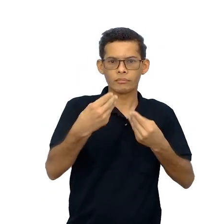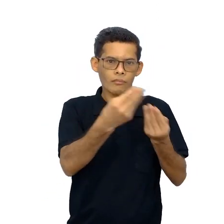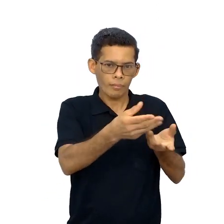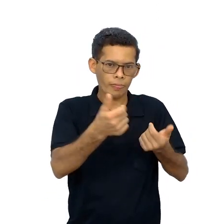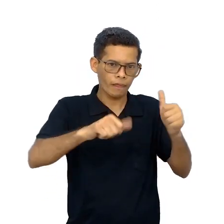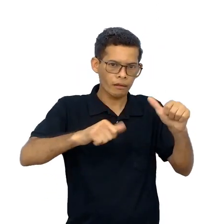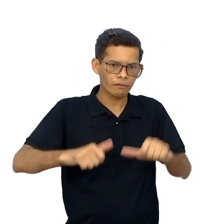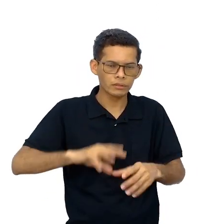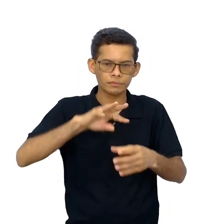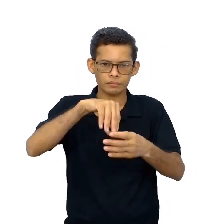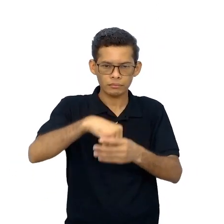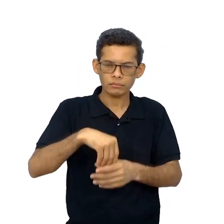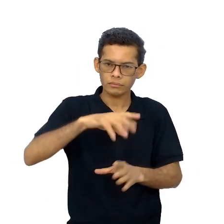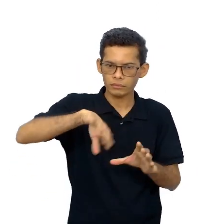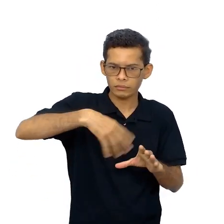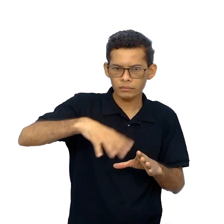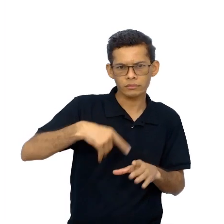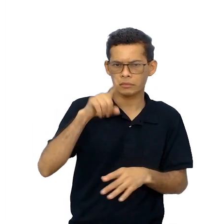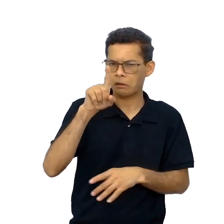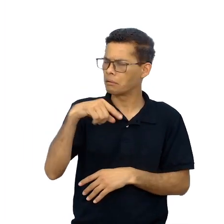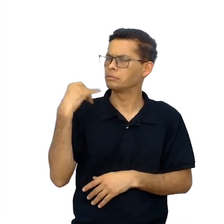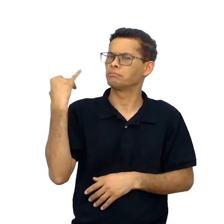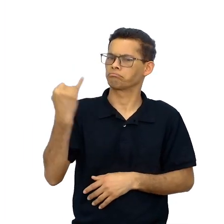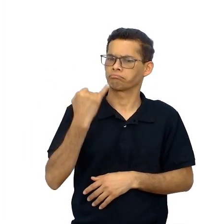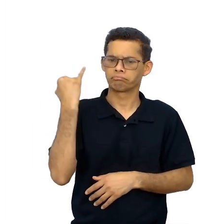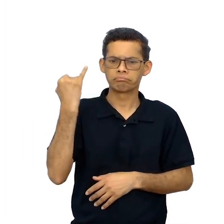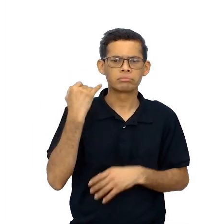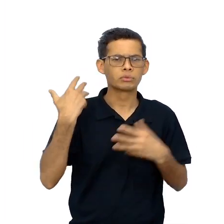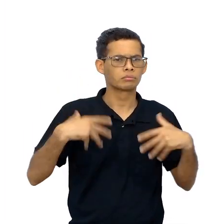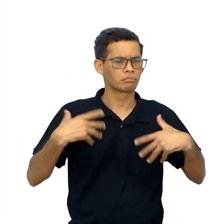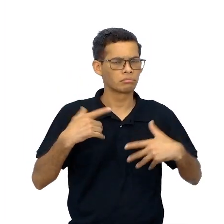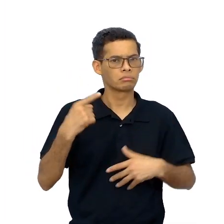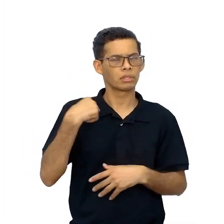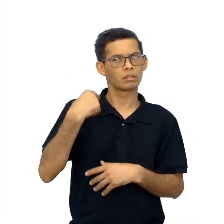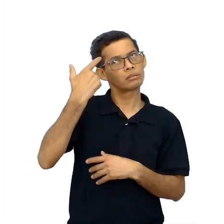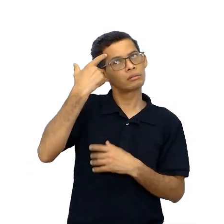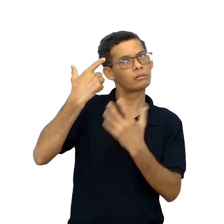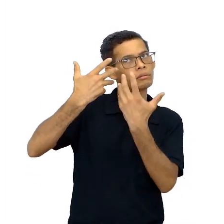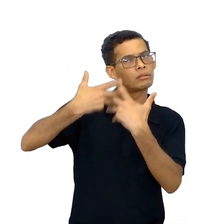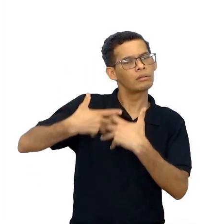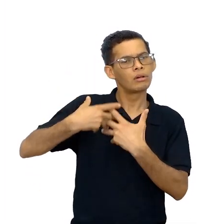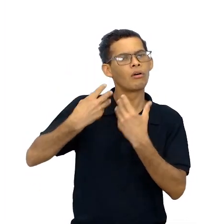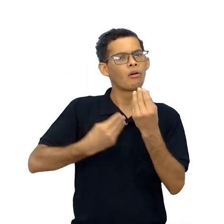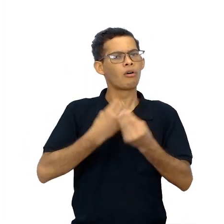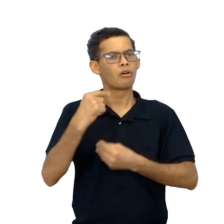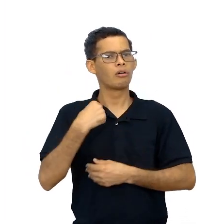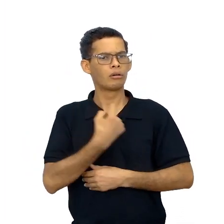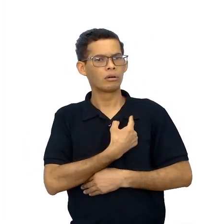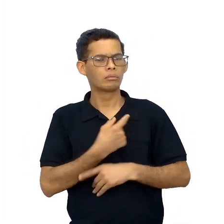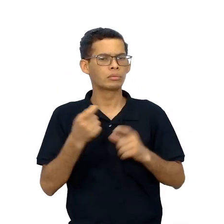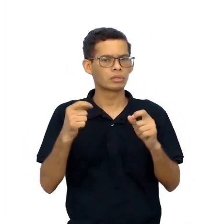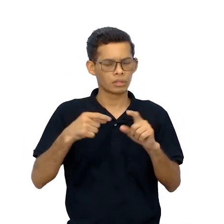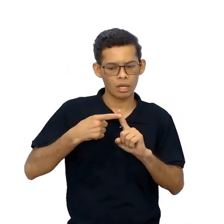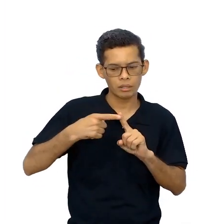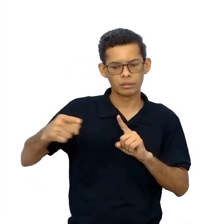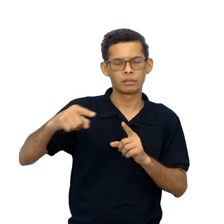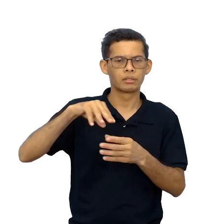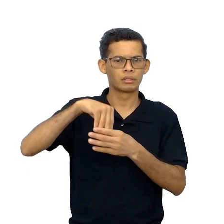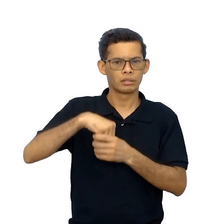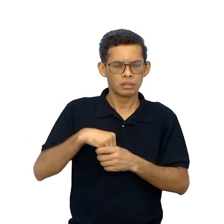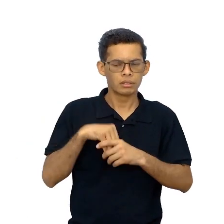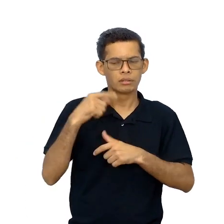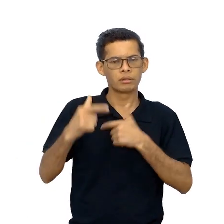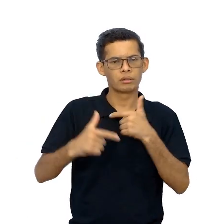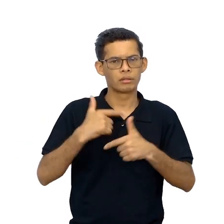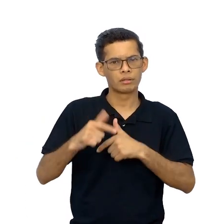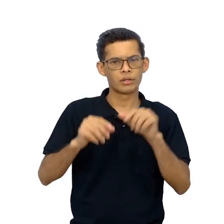de sala de aula, ela é de suma importância para que a gente pense como podemos nessa semana, né,